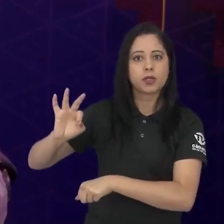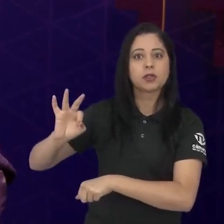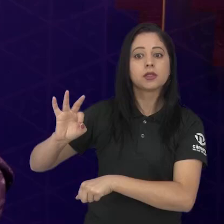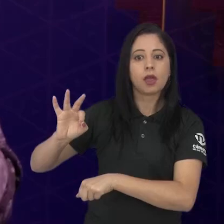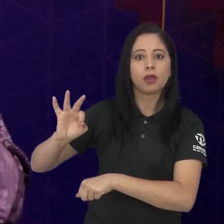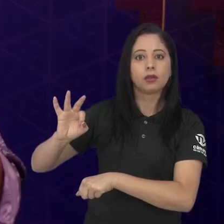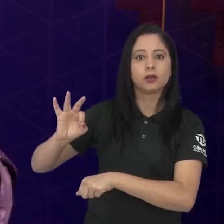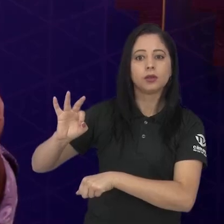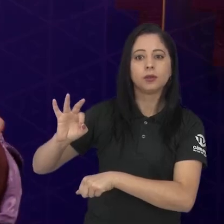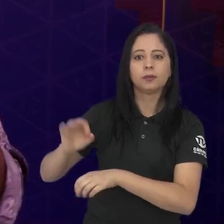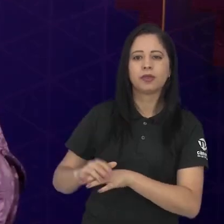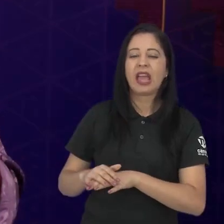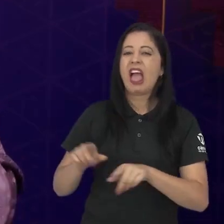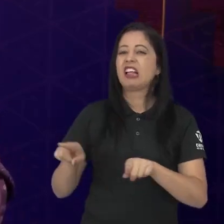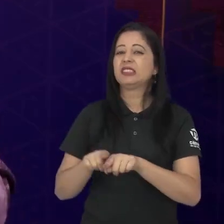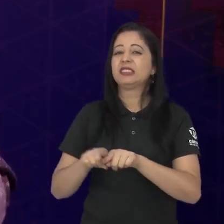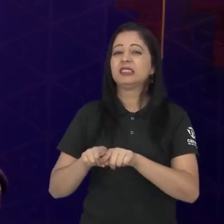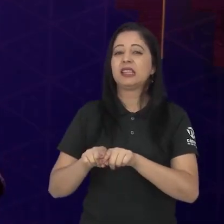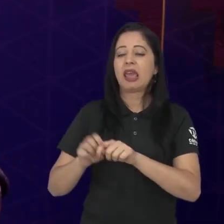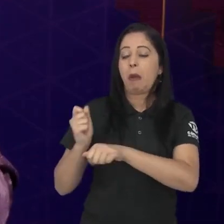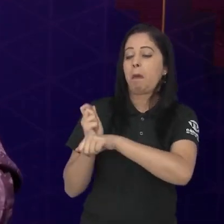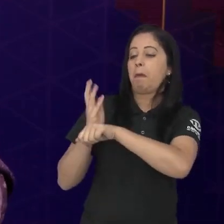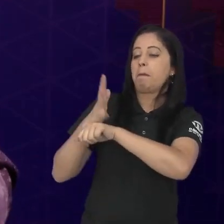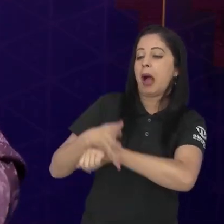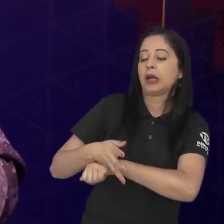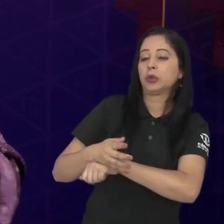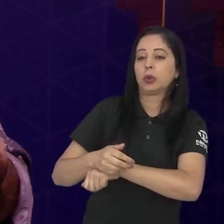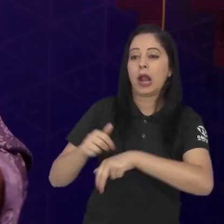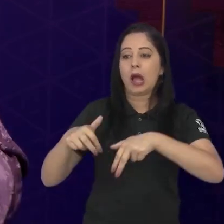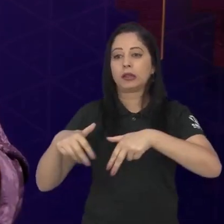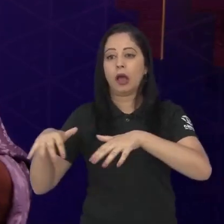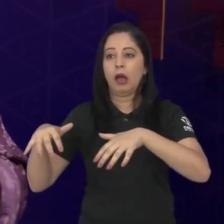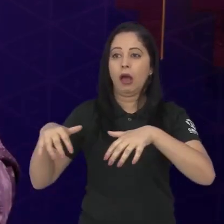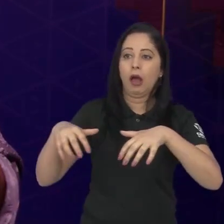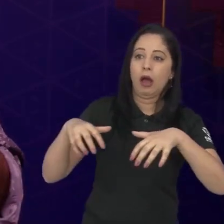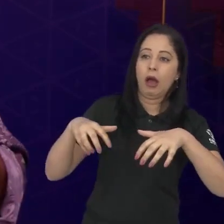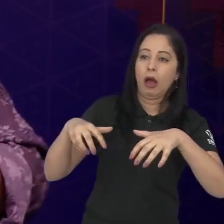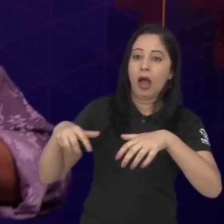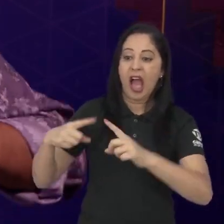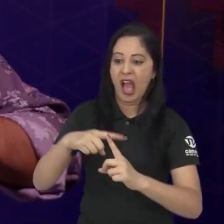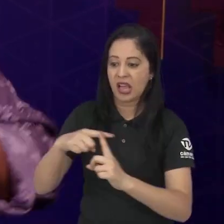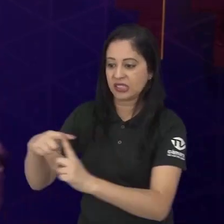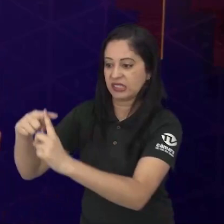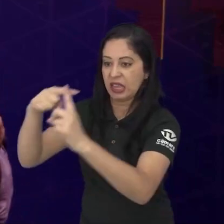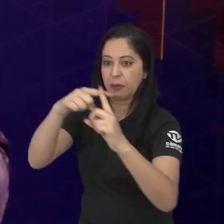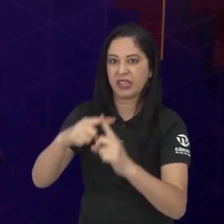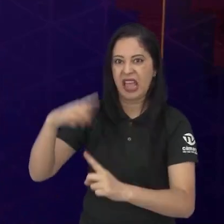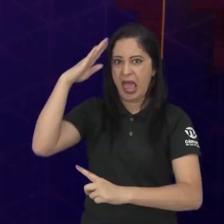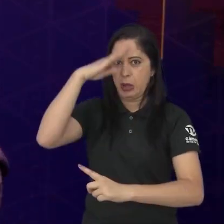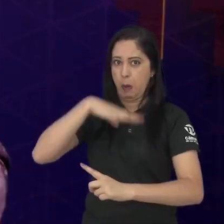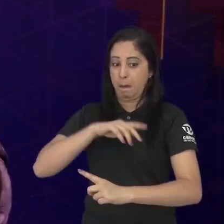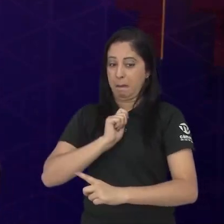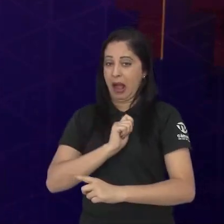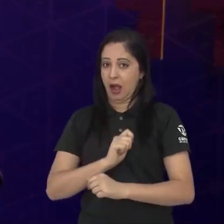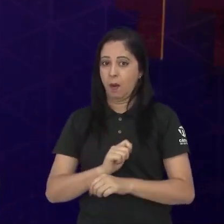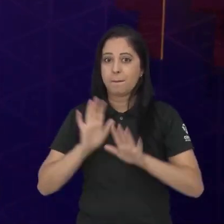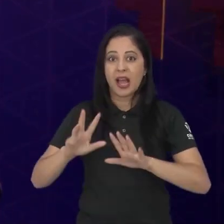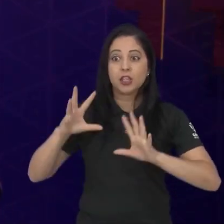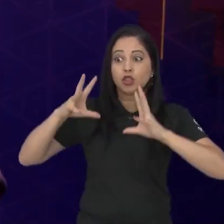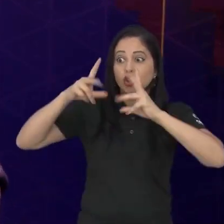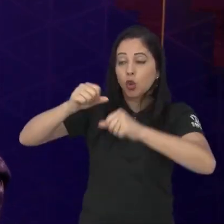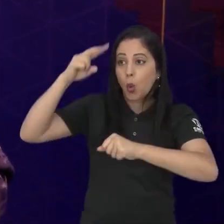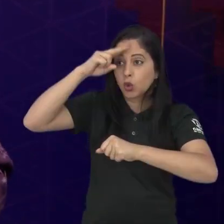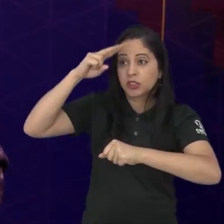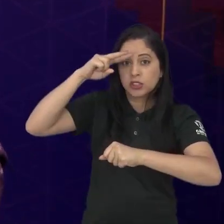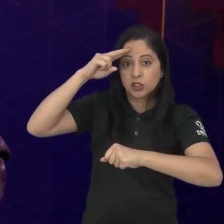99%, fora a Madrugada dos Mortos, que tinha um lance do cemitério ser amaldiçoado, mas assim, toda a história de zumbi é